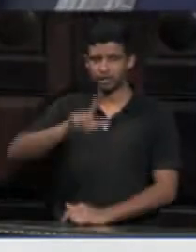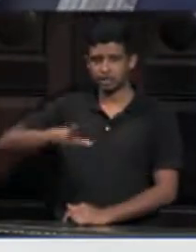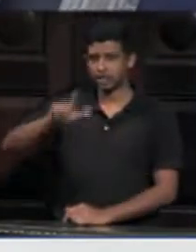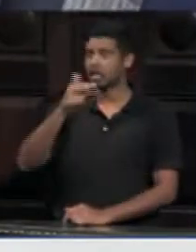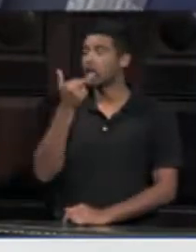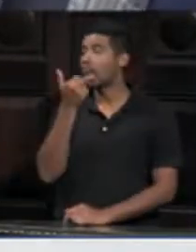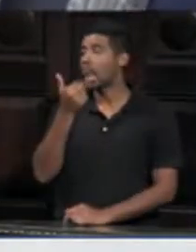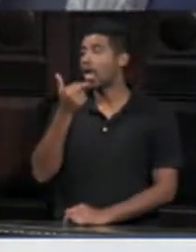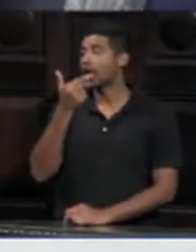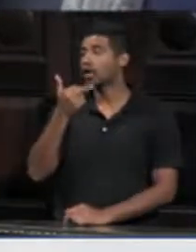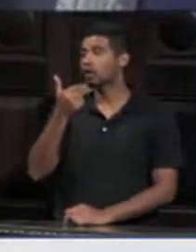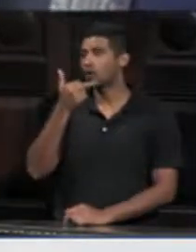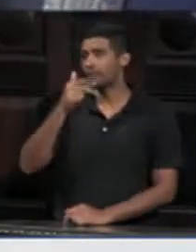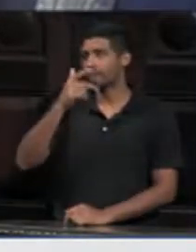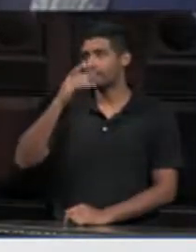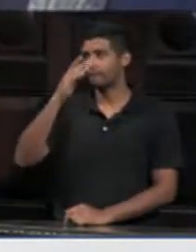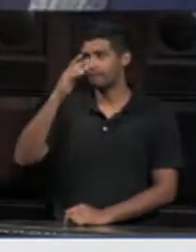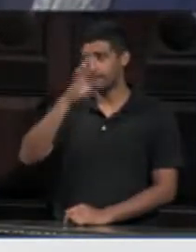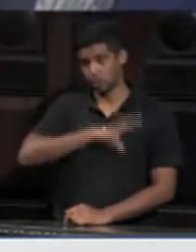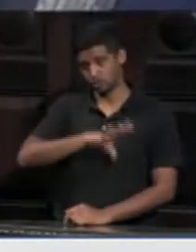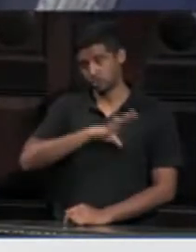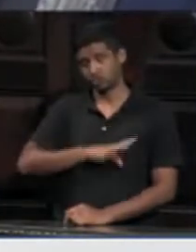portuguesa.